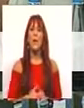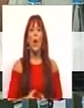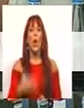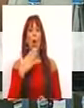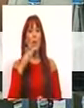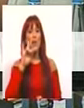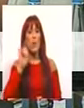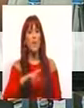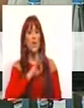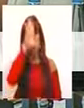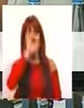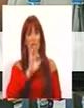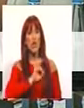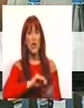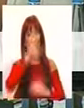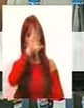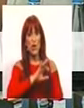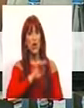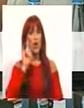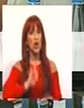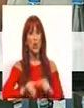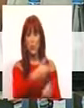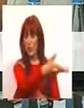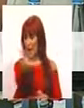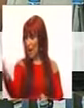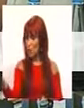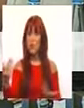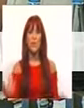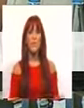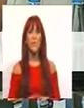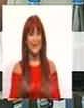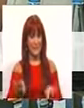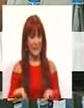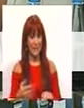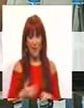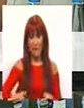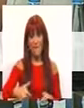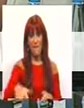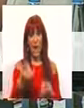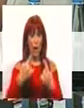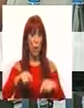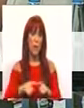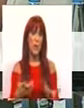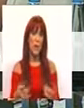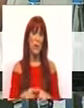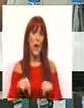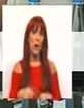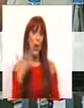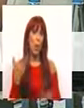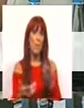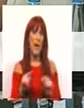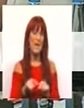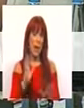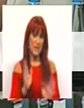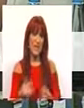Muito obrigado, Sr. Presidente, Sr. Ministro, Srs. Secretários, Srs. e Srs. Deputados. Estando a terminar esta audição, é normal que se faça aqui um balanço da